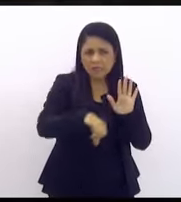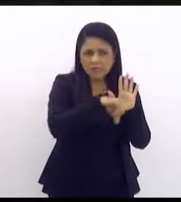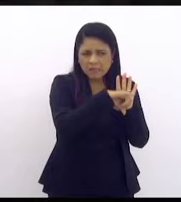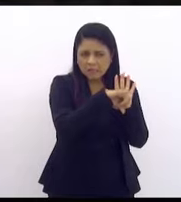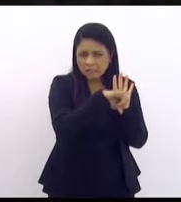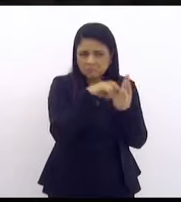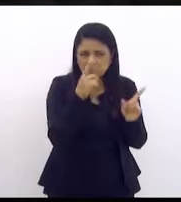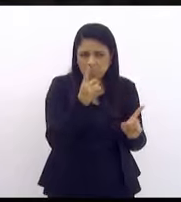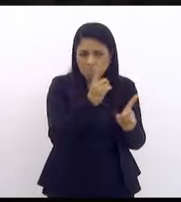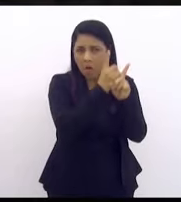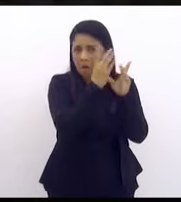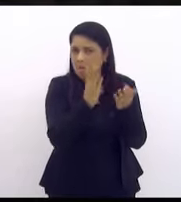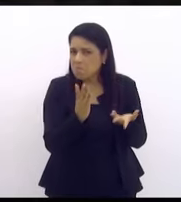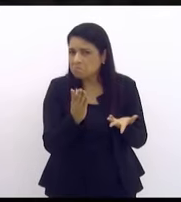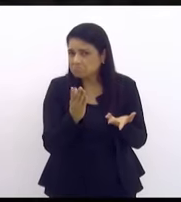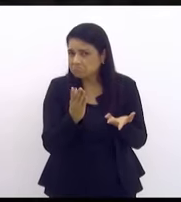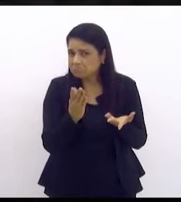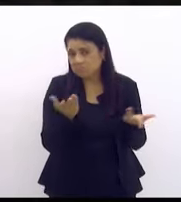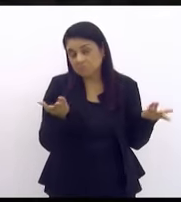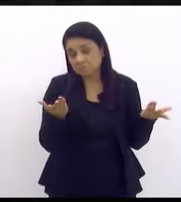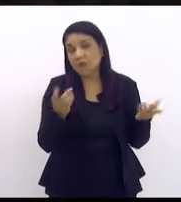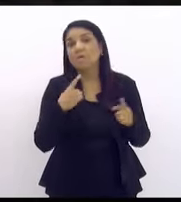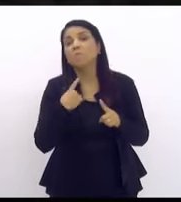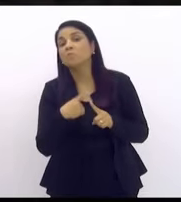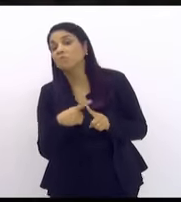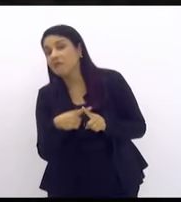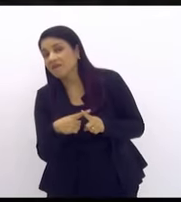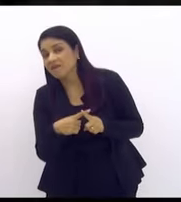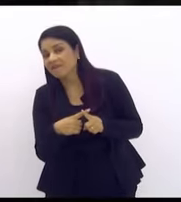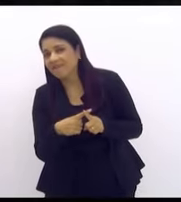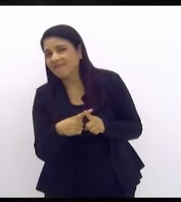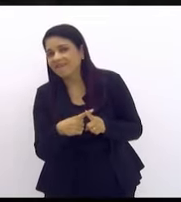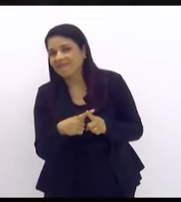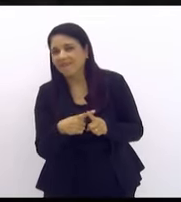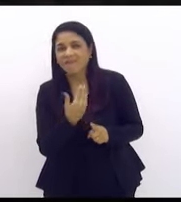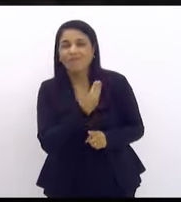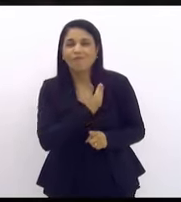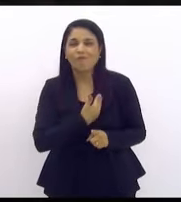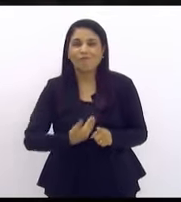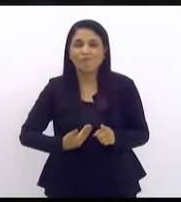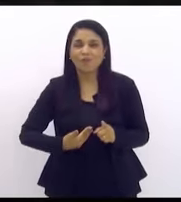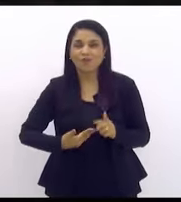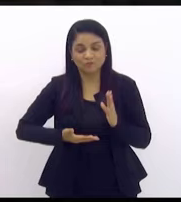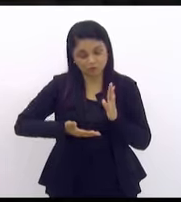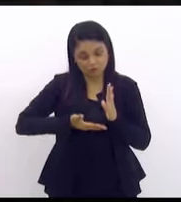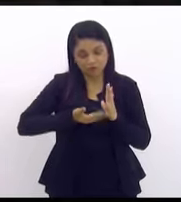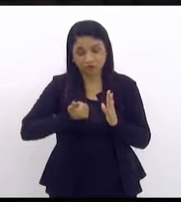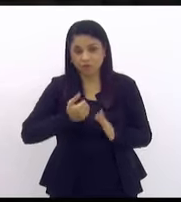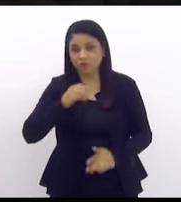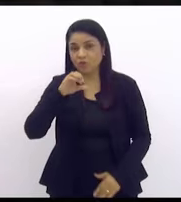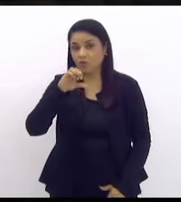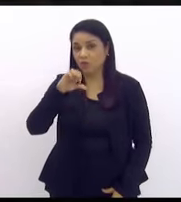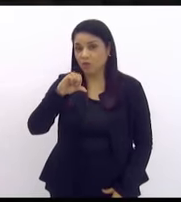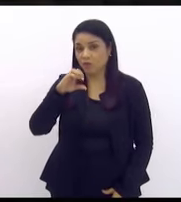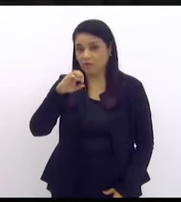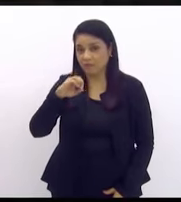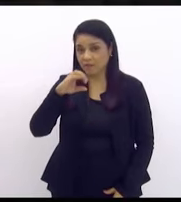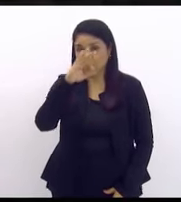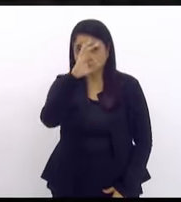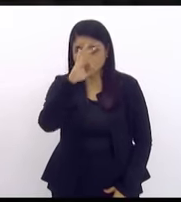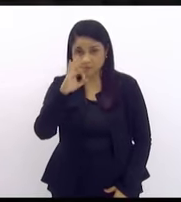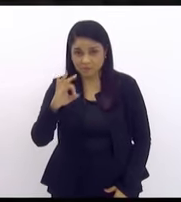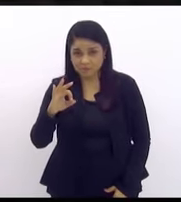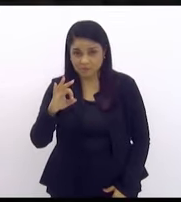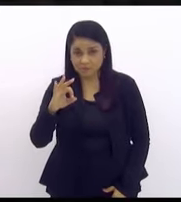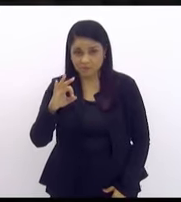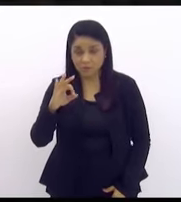desvendados. Sabe por quê? Porque o governo retirou cerca de 90%